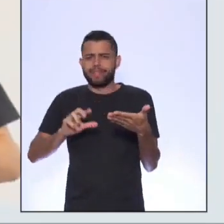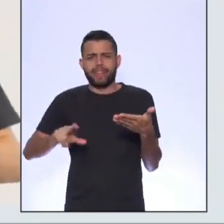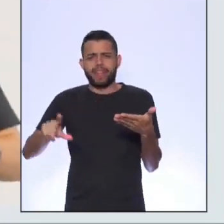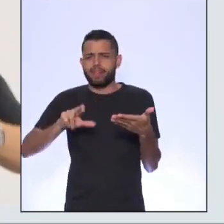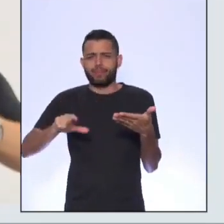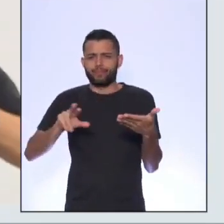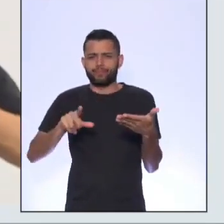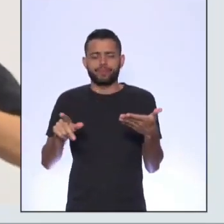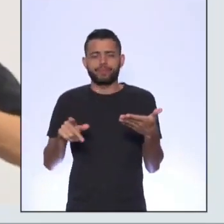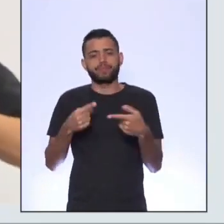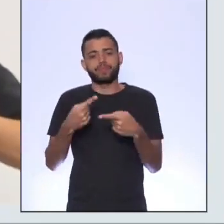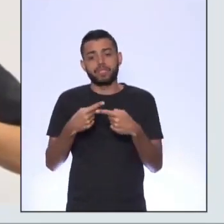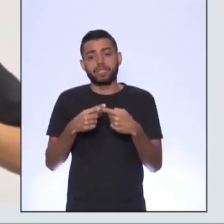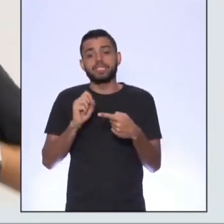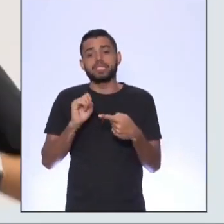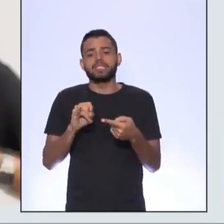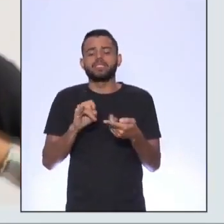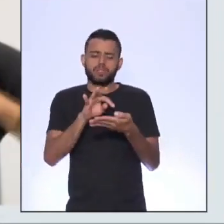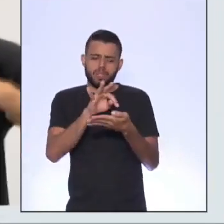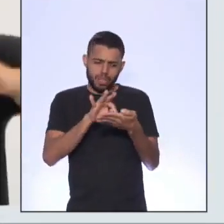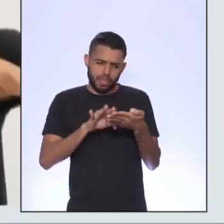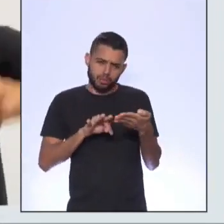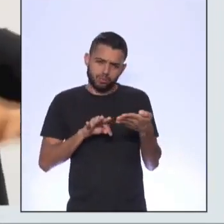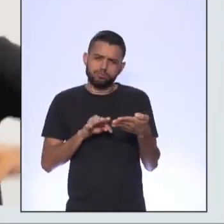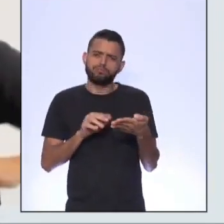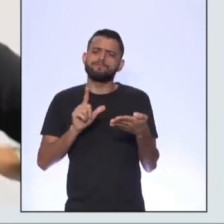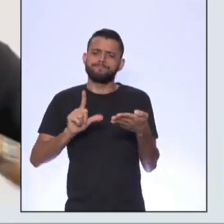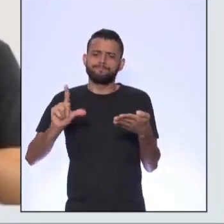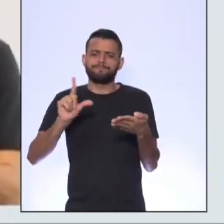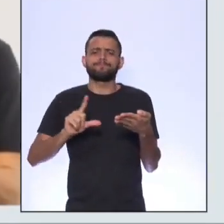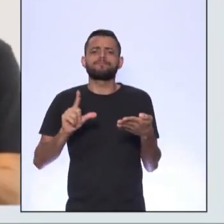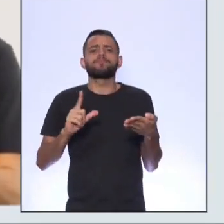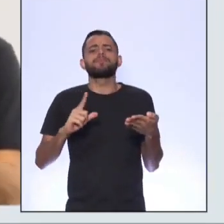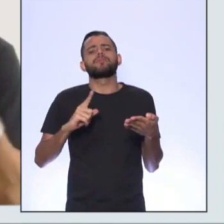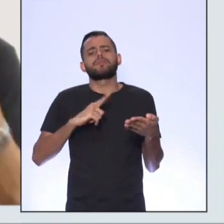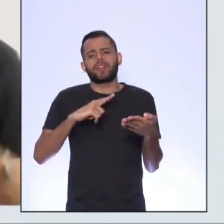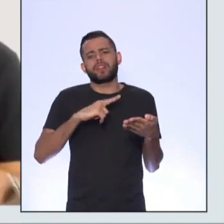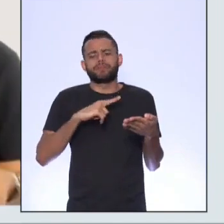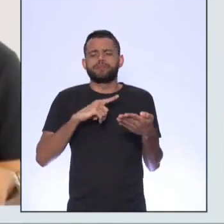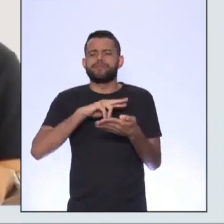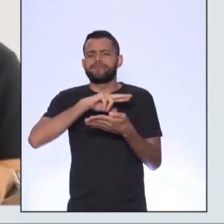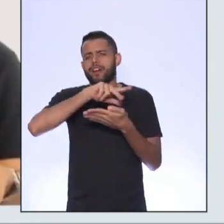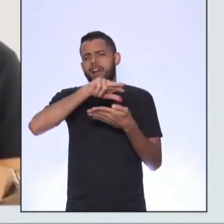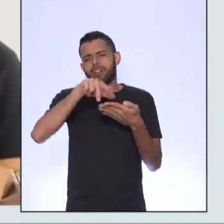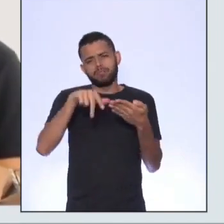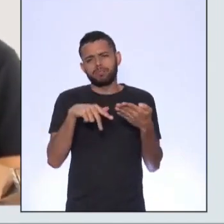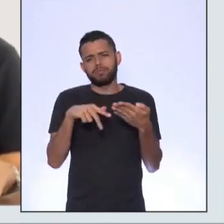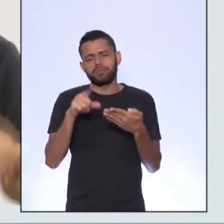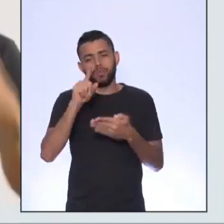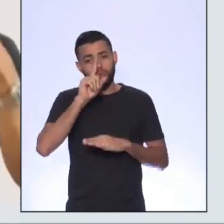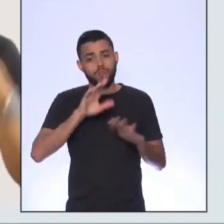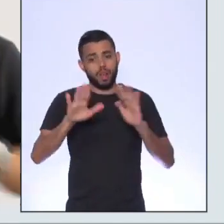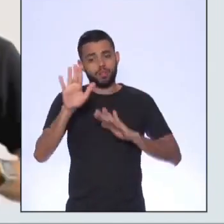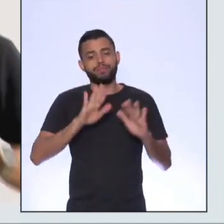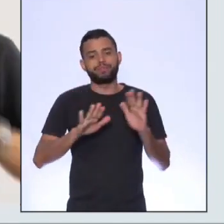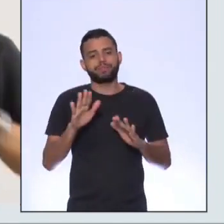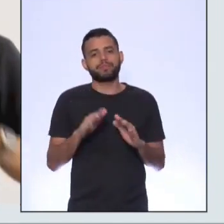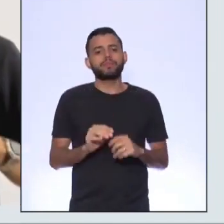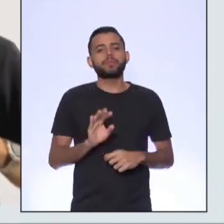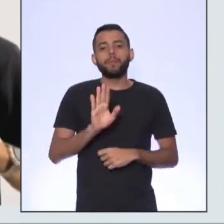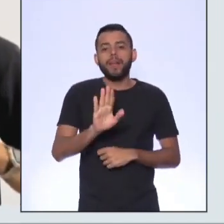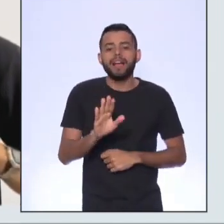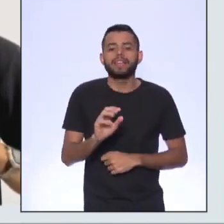texto literário, você sabe que tem várias probabilidades de sentido. Você tem que tomar cuidado com isso. Agora, se é um texto